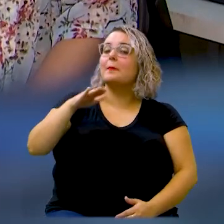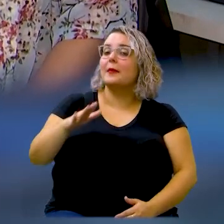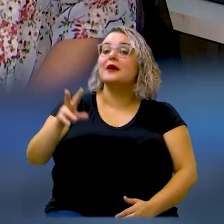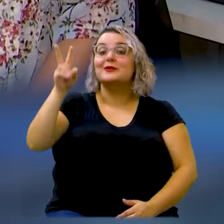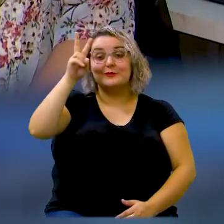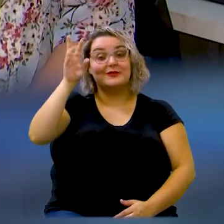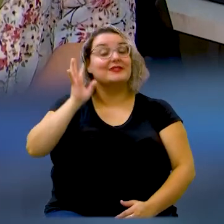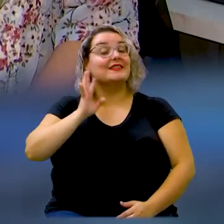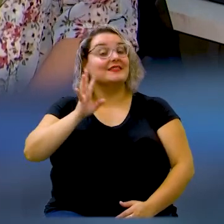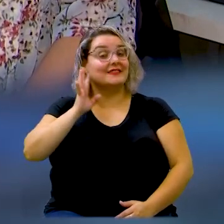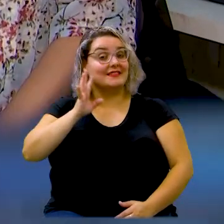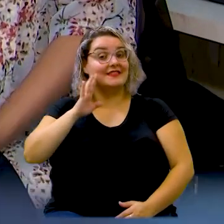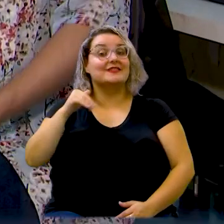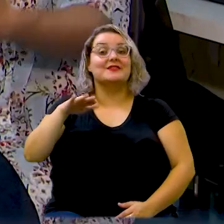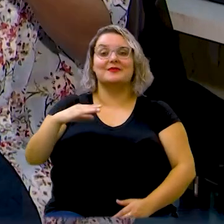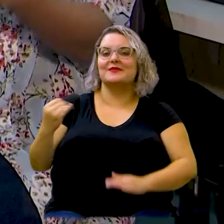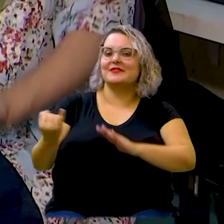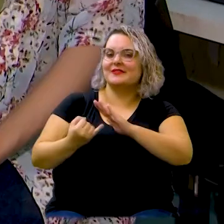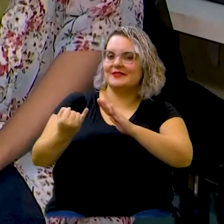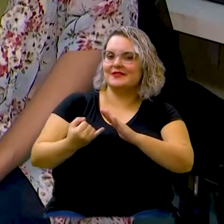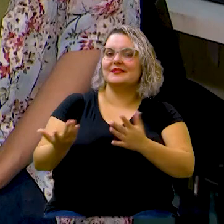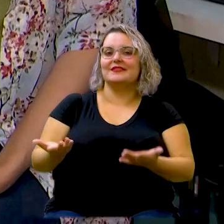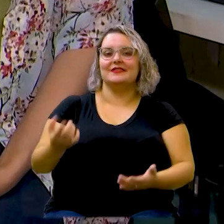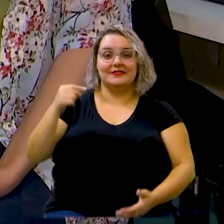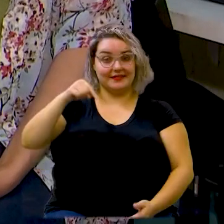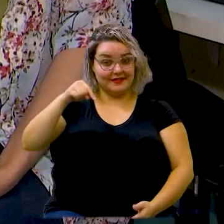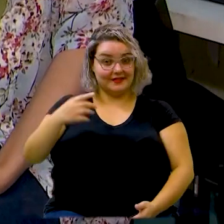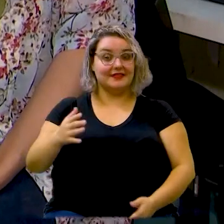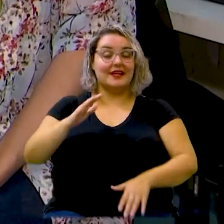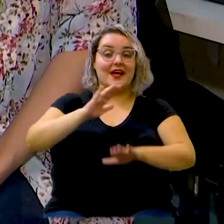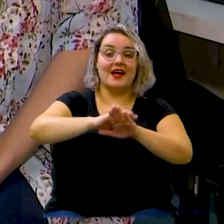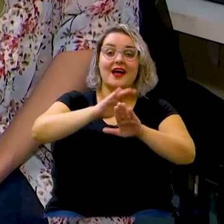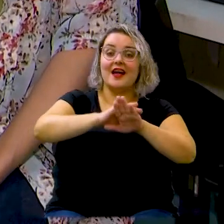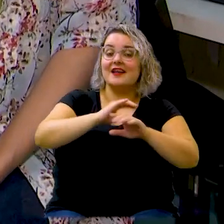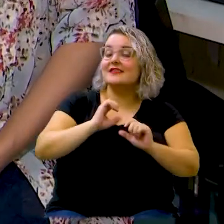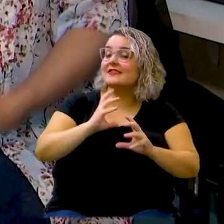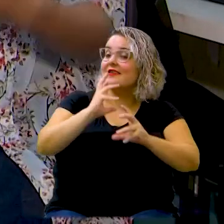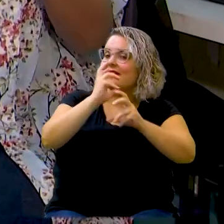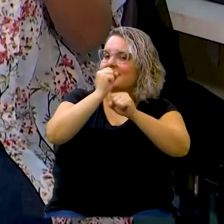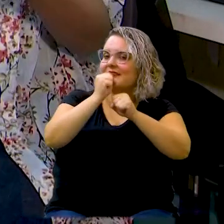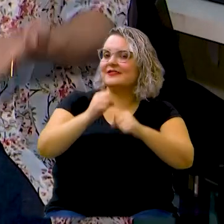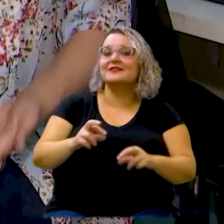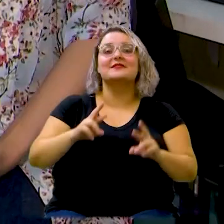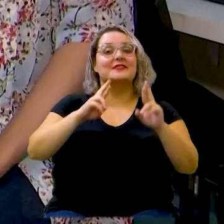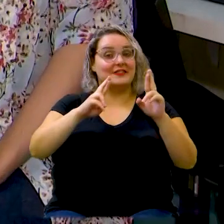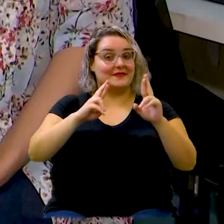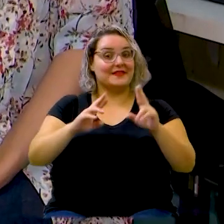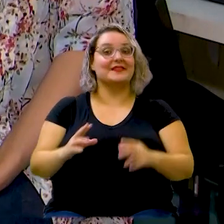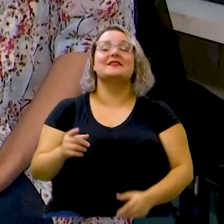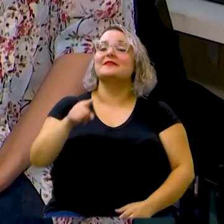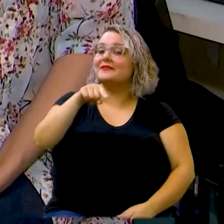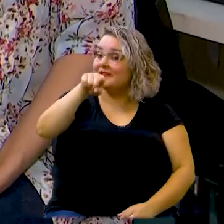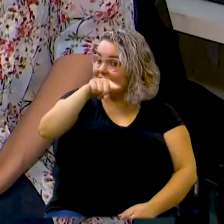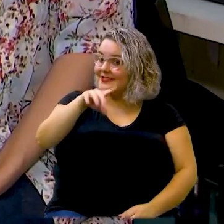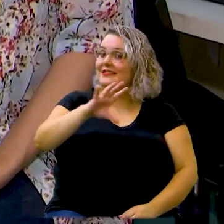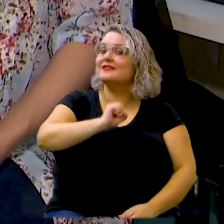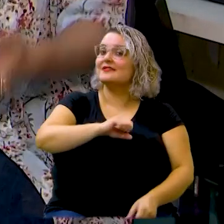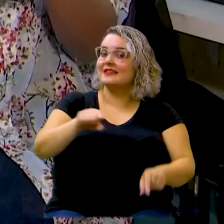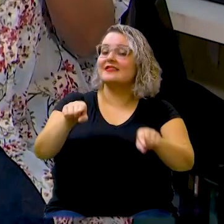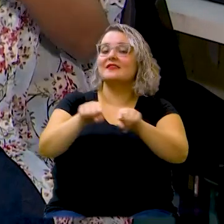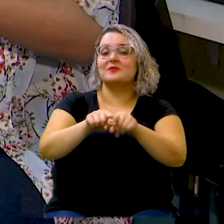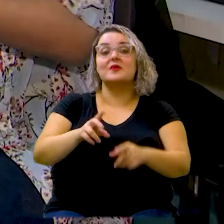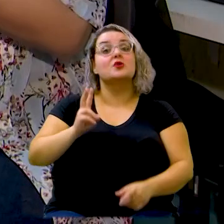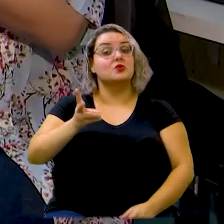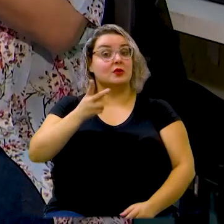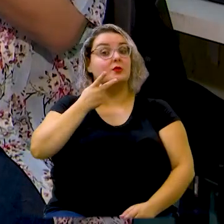uma história super legal de mais uma entidade que foi aqui a Ação Forte. Eu espero que vocês tenham gostado aí também.